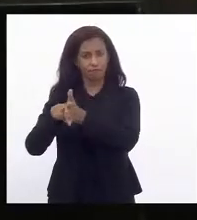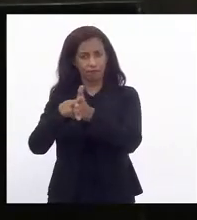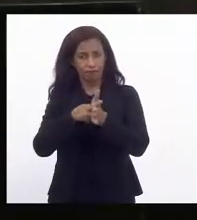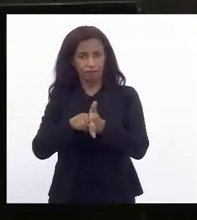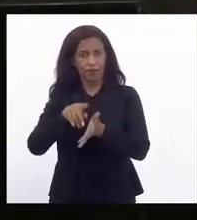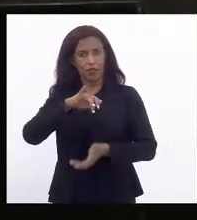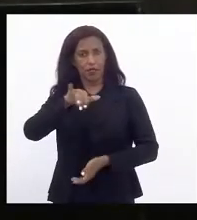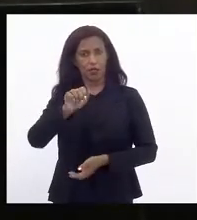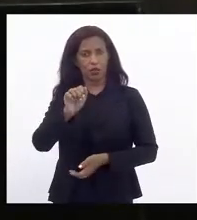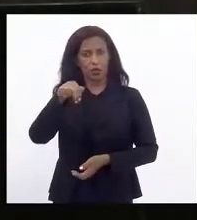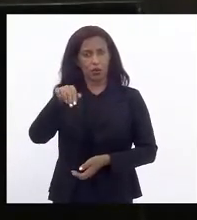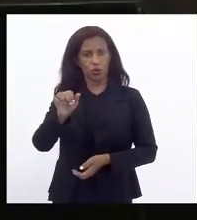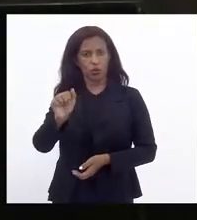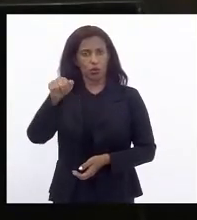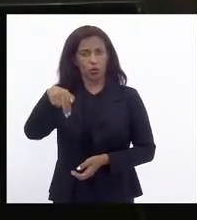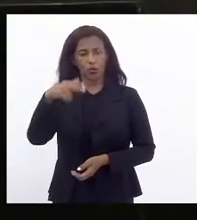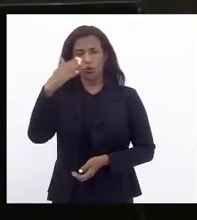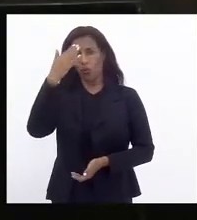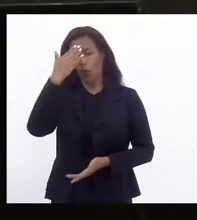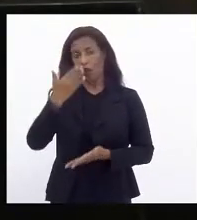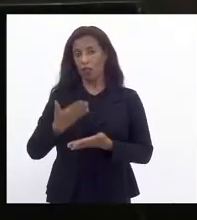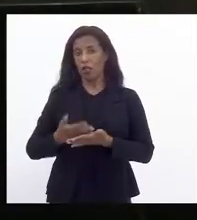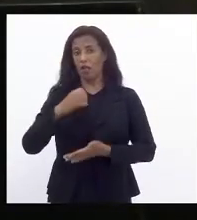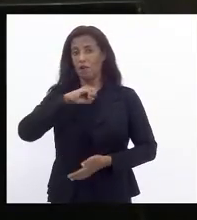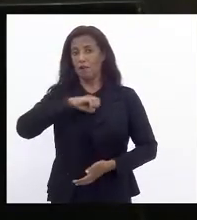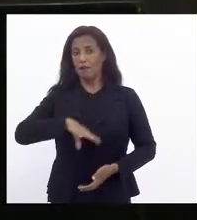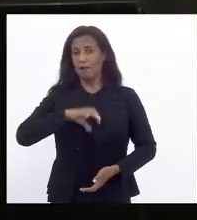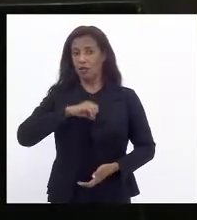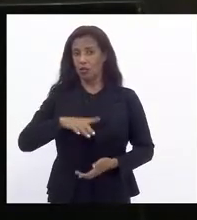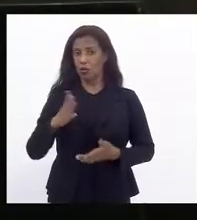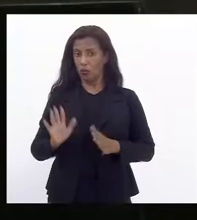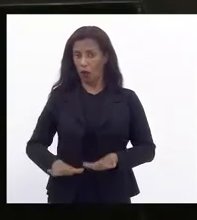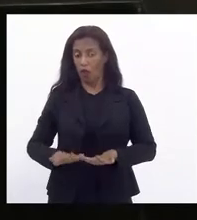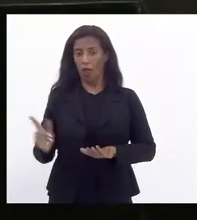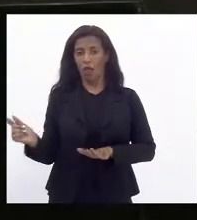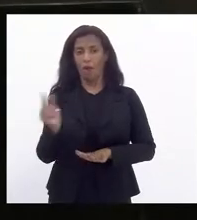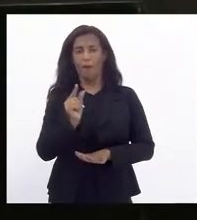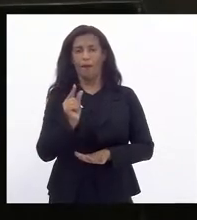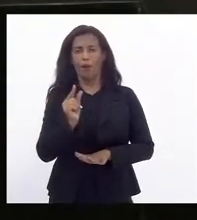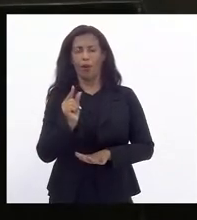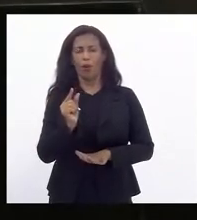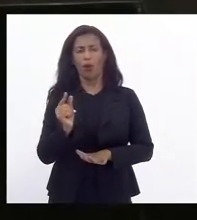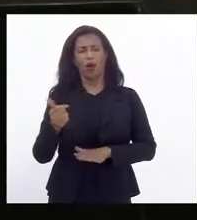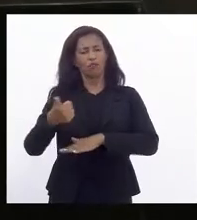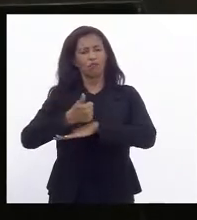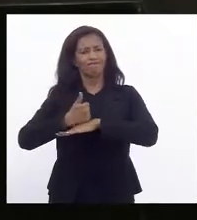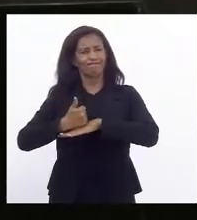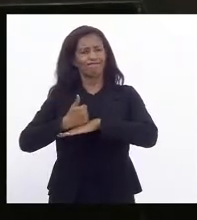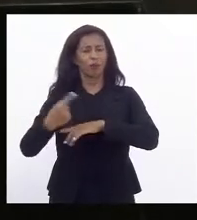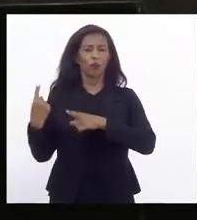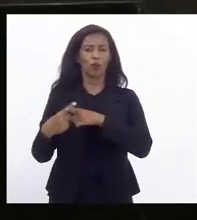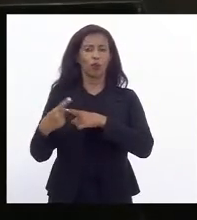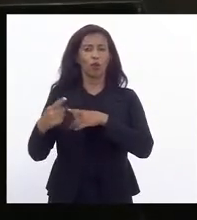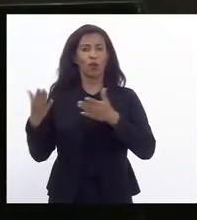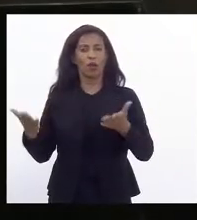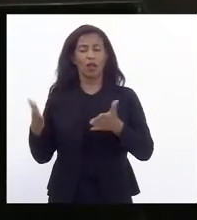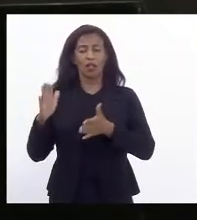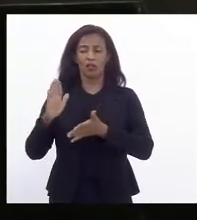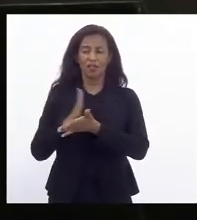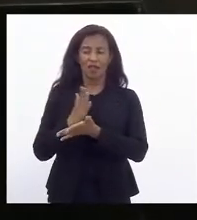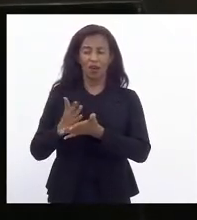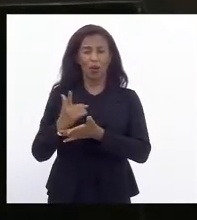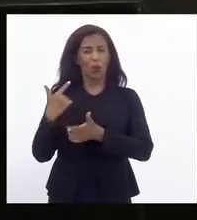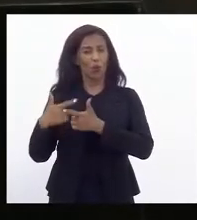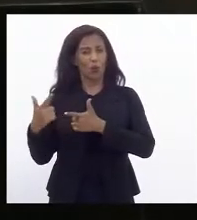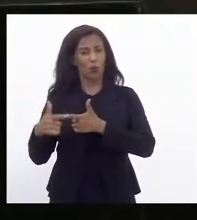Johnson acreditam que menstruar dita um pouco a nossa dignidade. Porque, além de ter algum